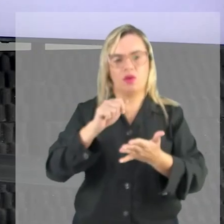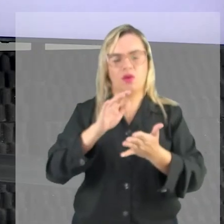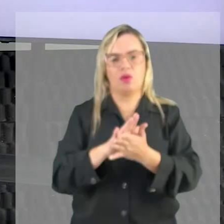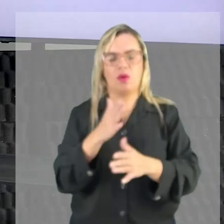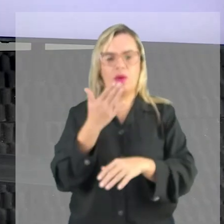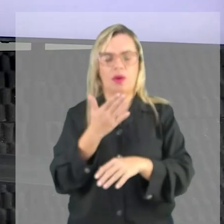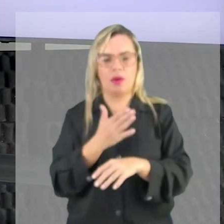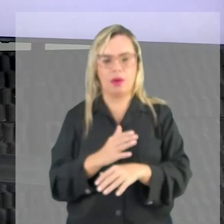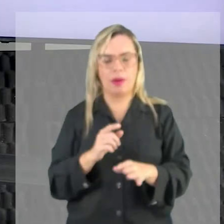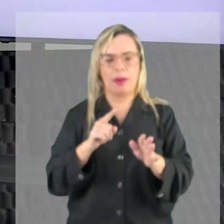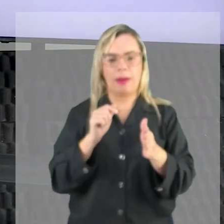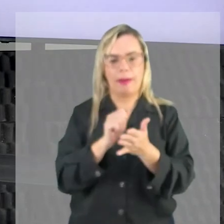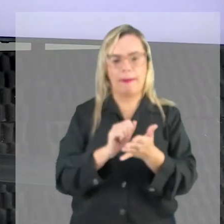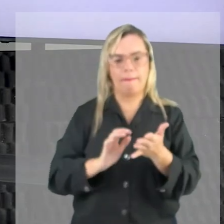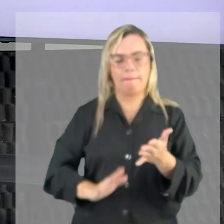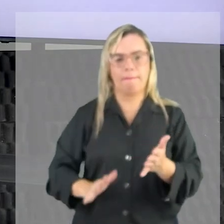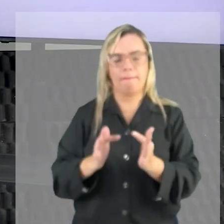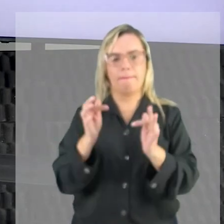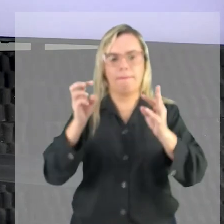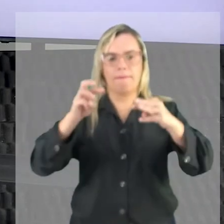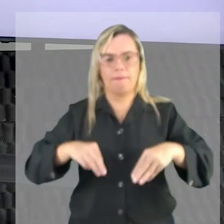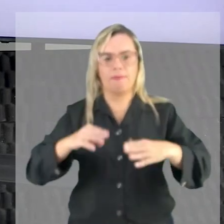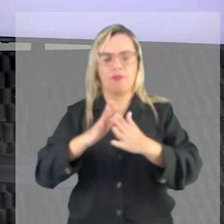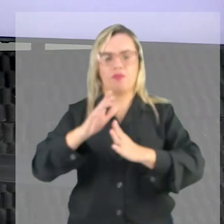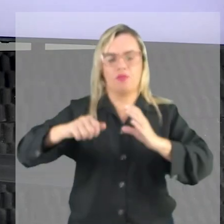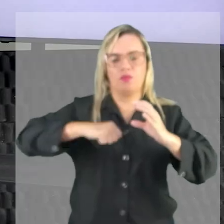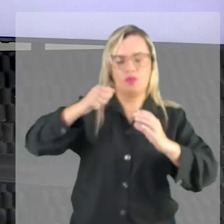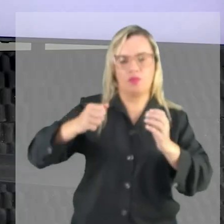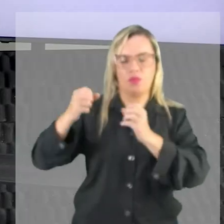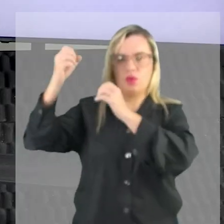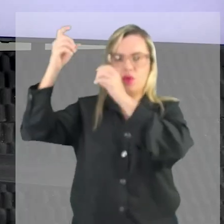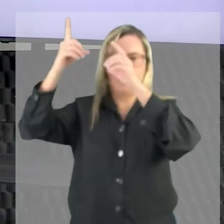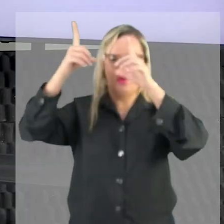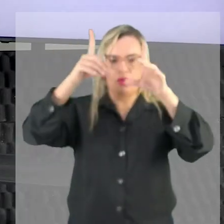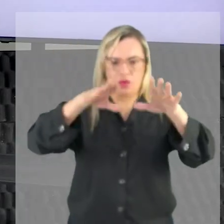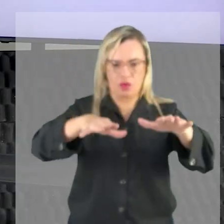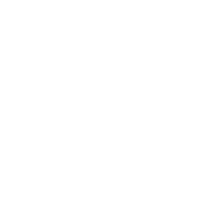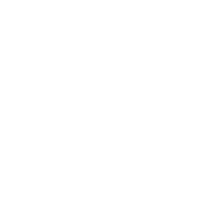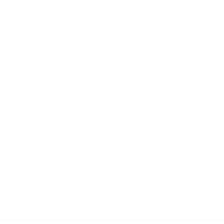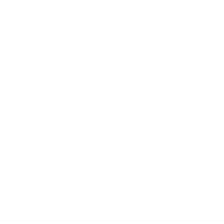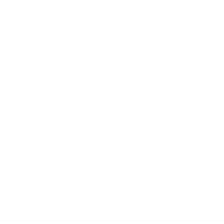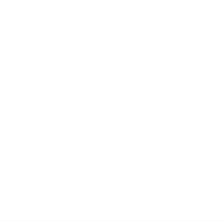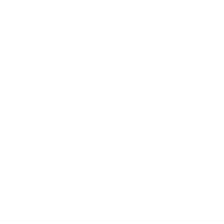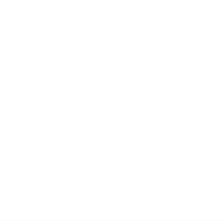beleza? Com isso a gente finaliza mais um vídeo. Fiquem com Deus e até a próxima.